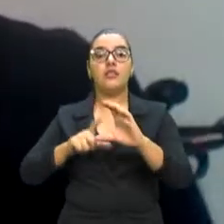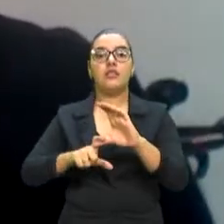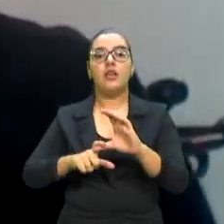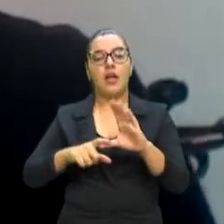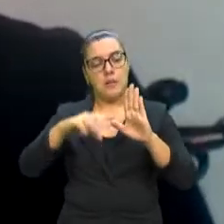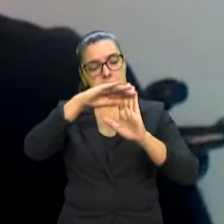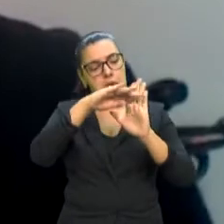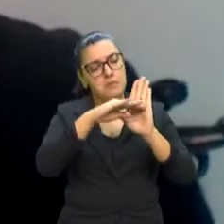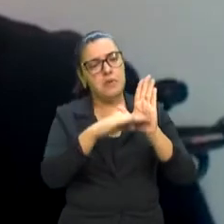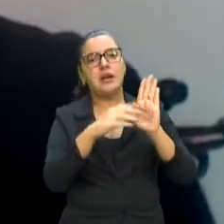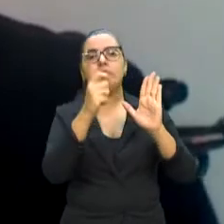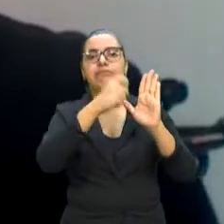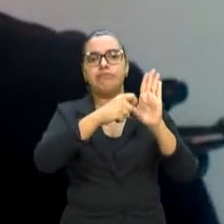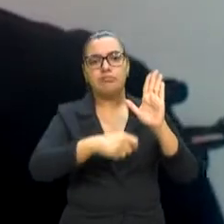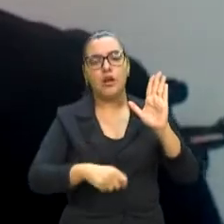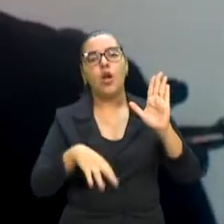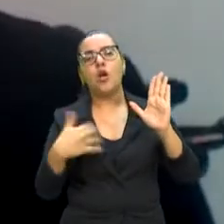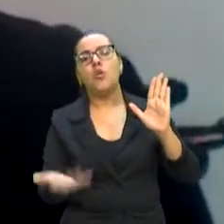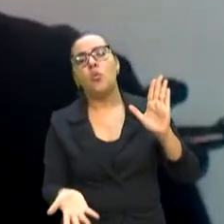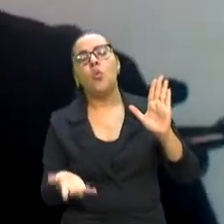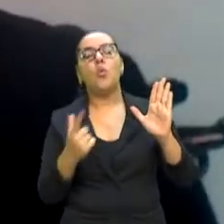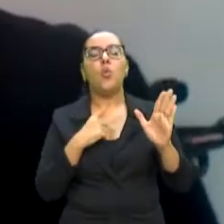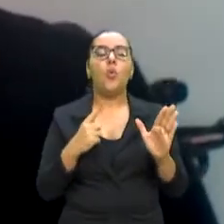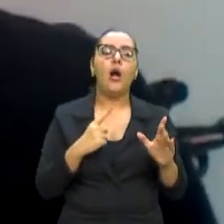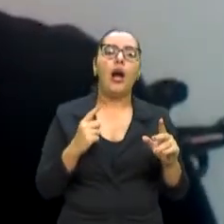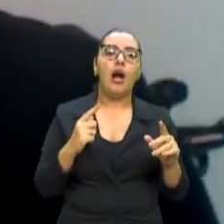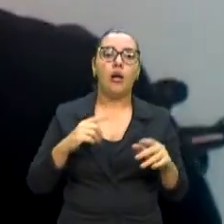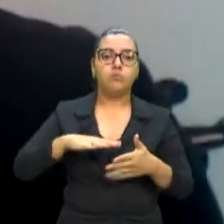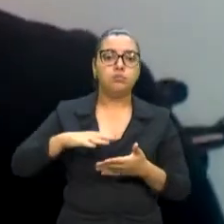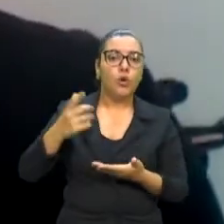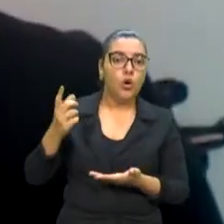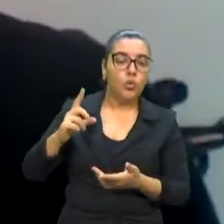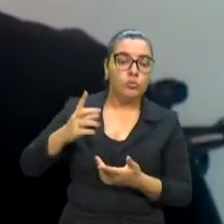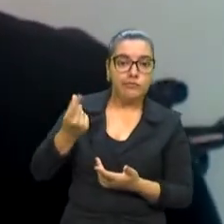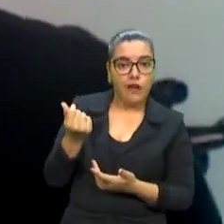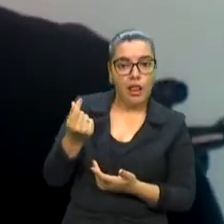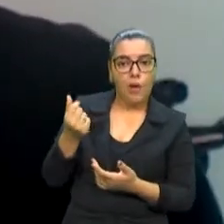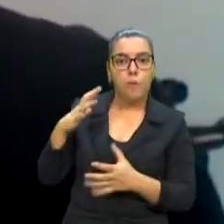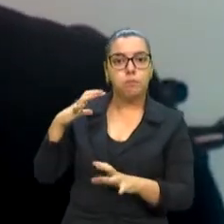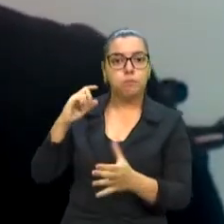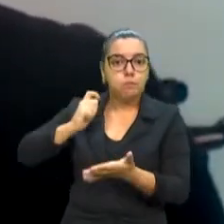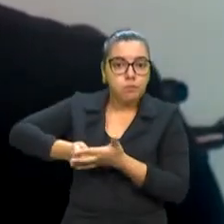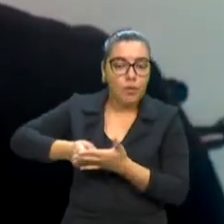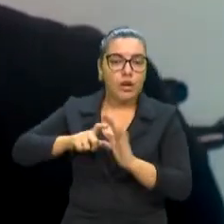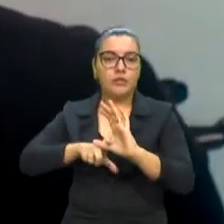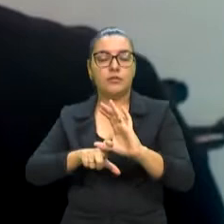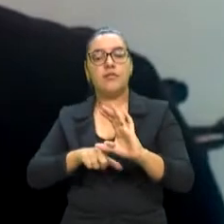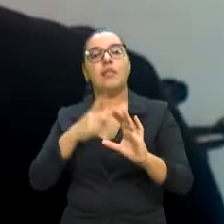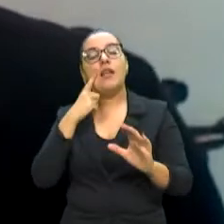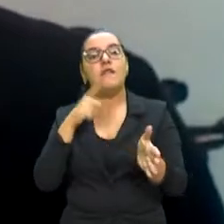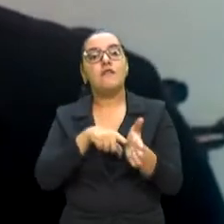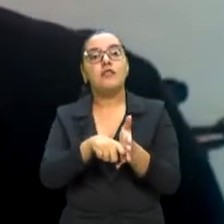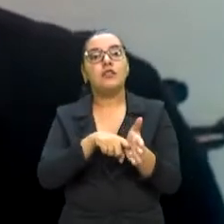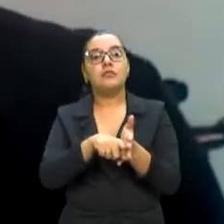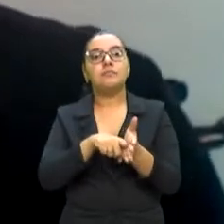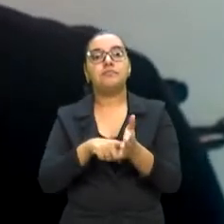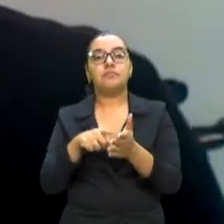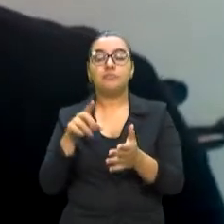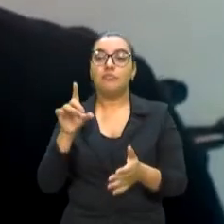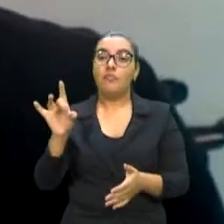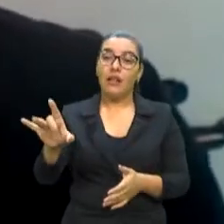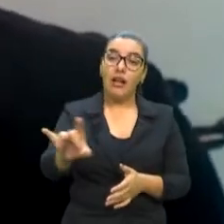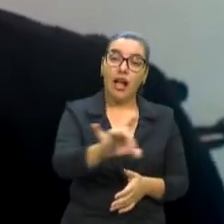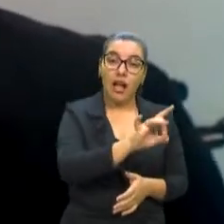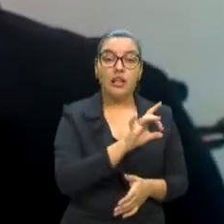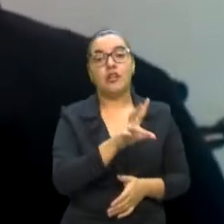papel, para saber qual é o volume do endividamento e, sobretudo, para verificar qual é o custo de cada um